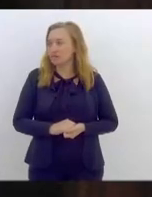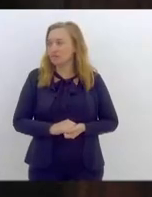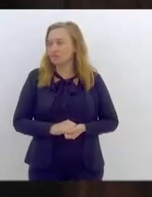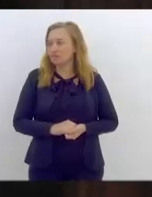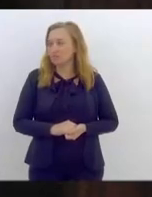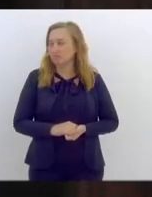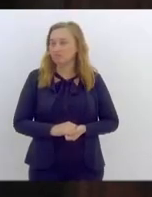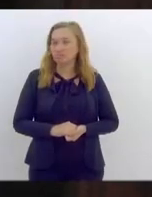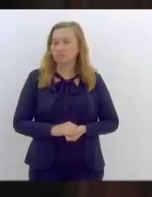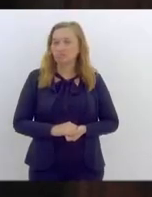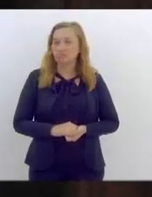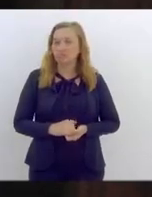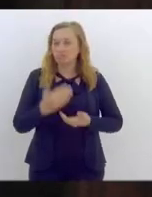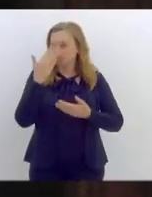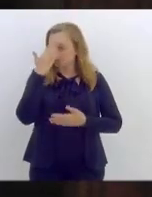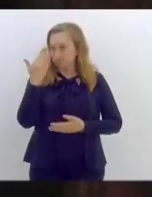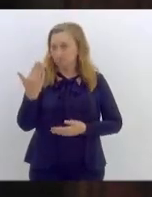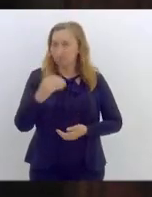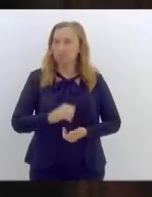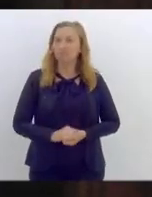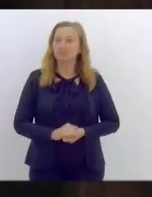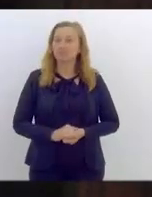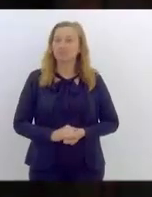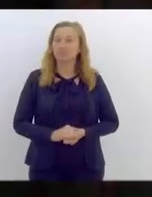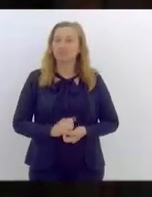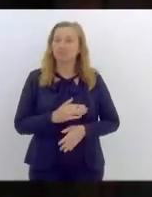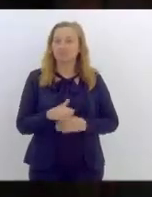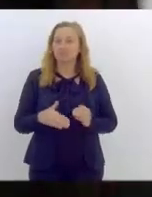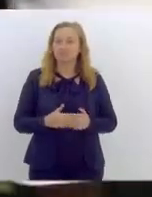só tenho a agradecer. E estamos juntos.